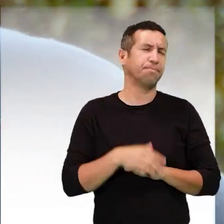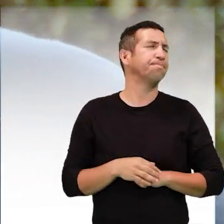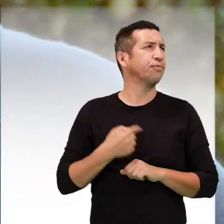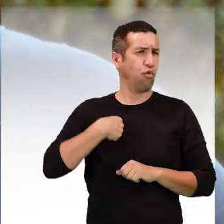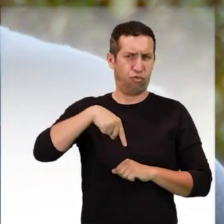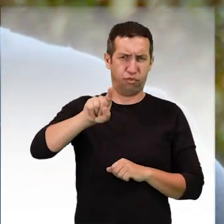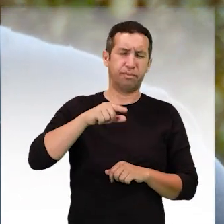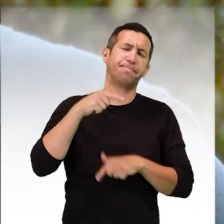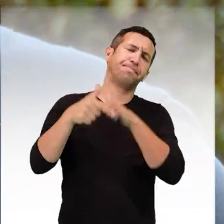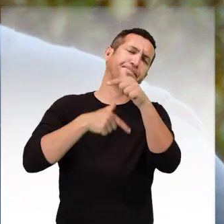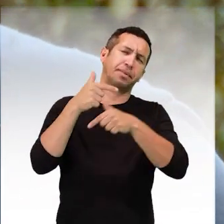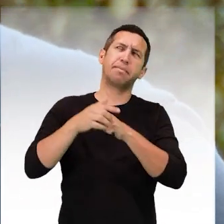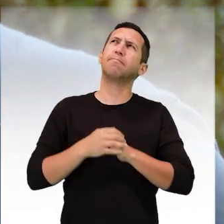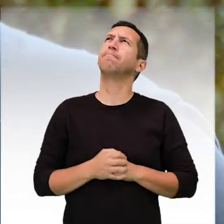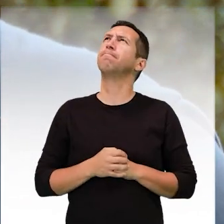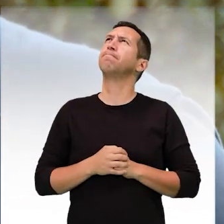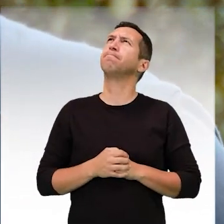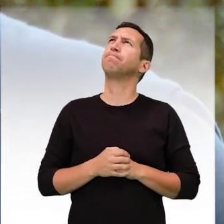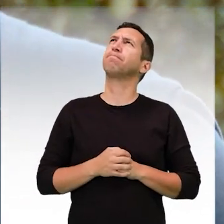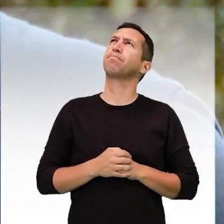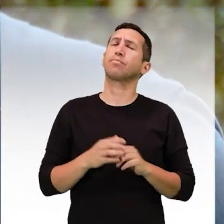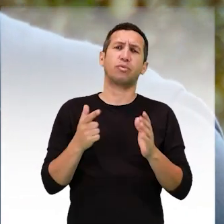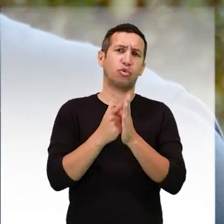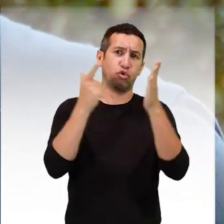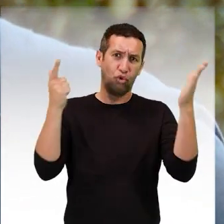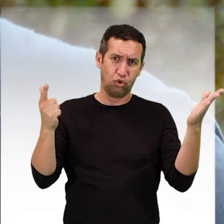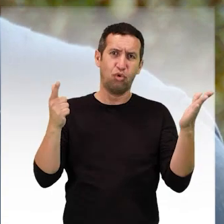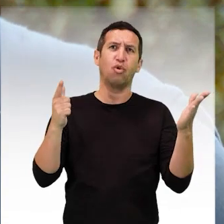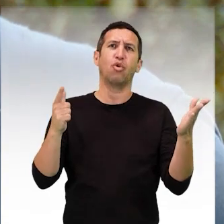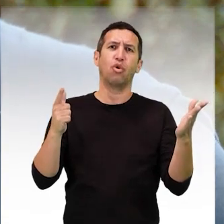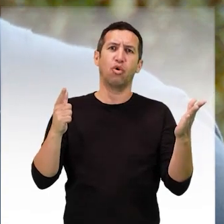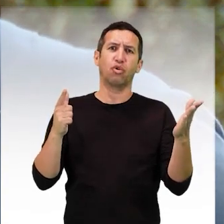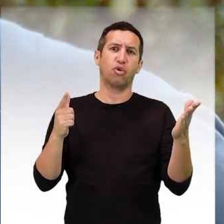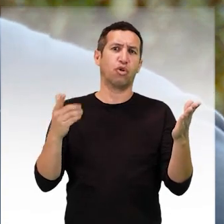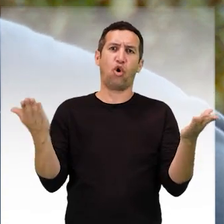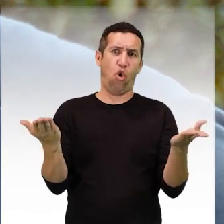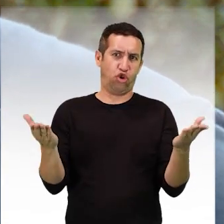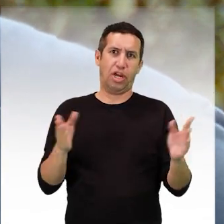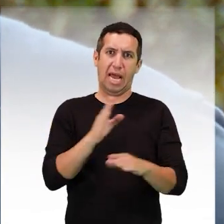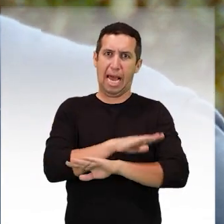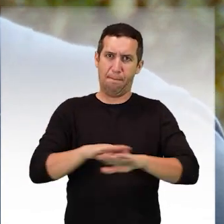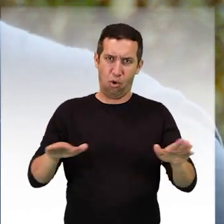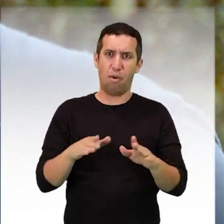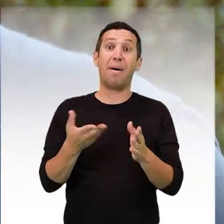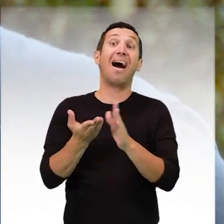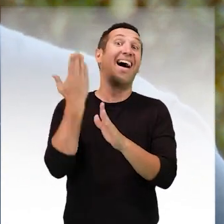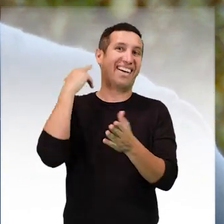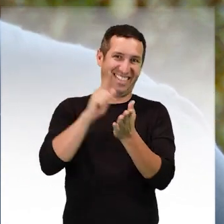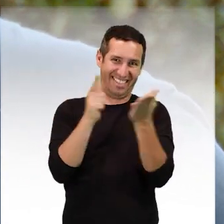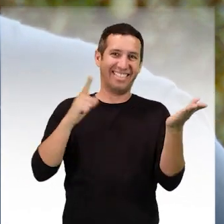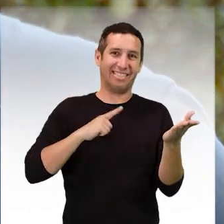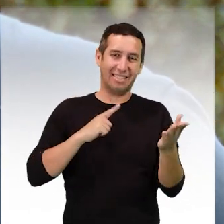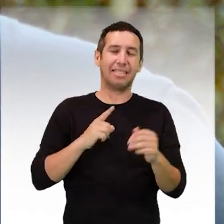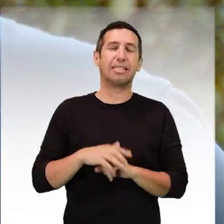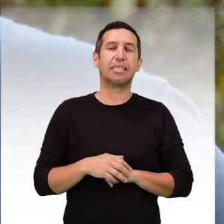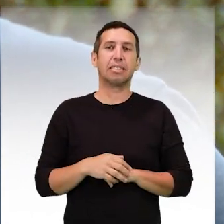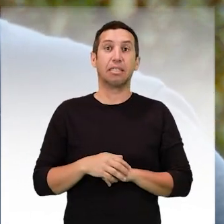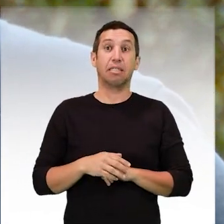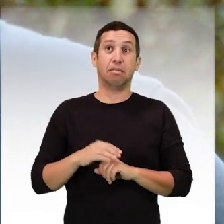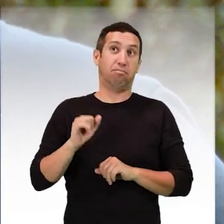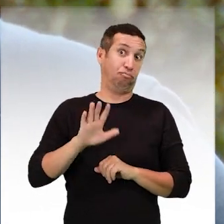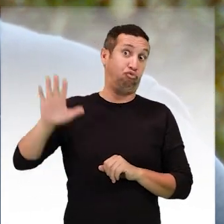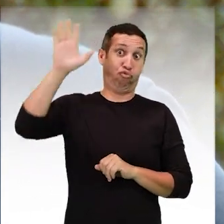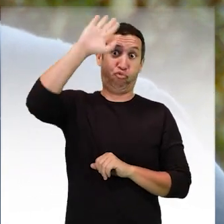profissão, fui trabalhar num jornal de circulação nacional, que hoje já não existe mais,